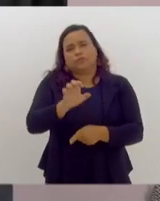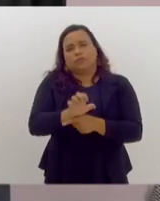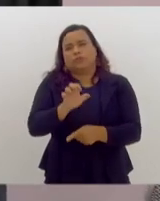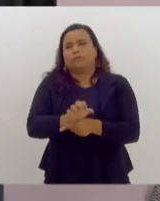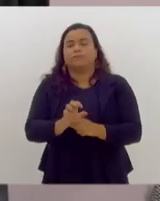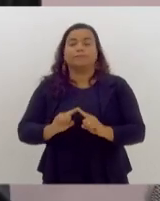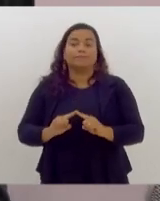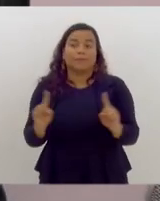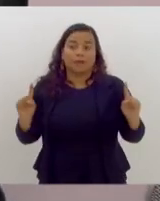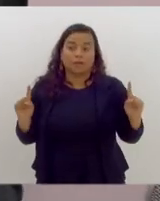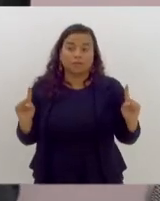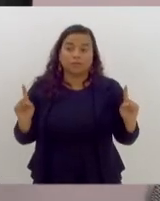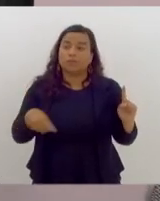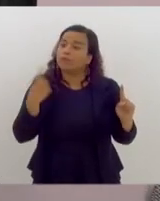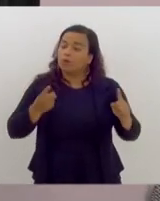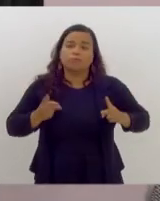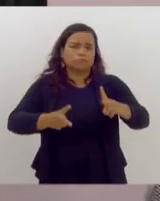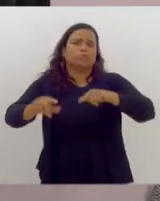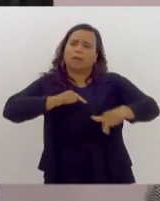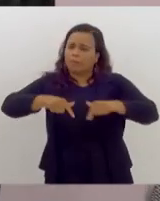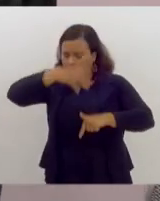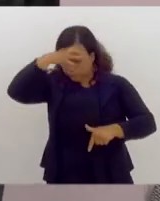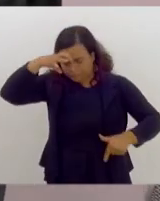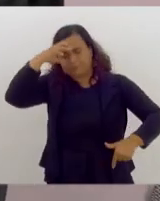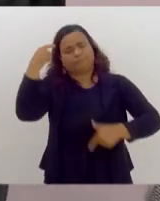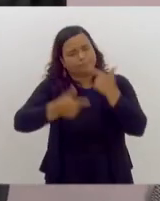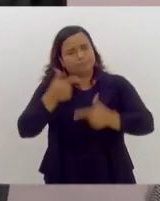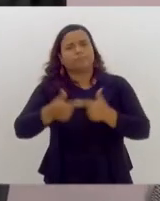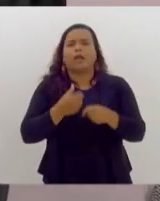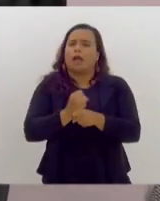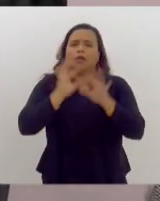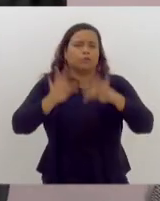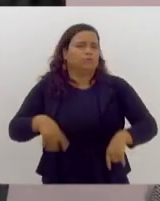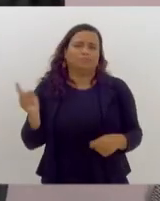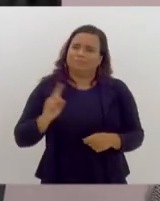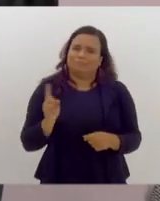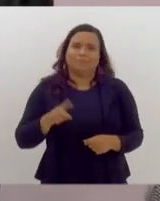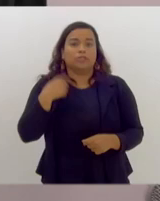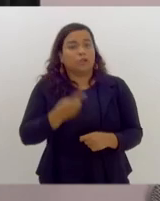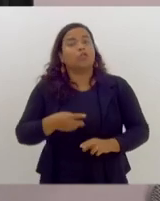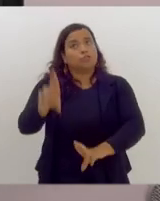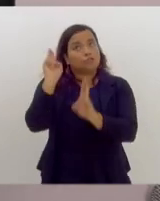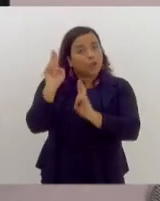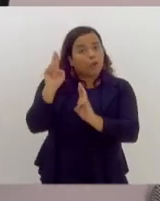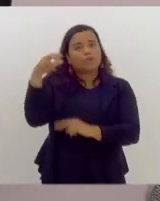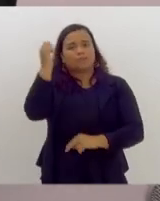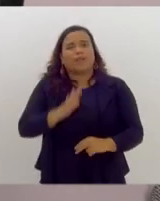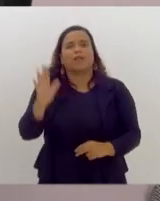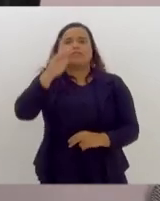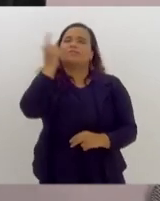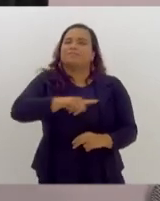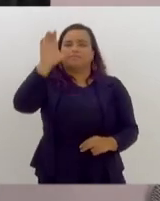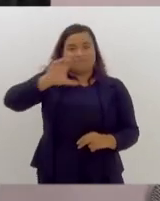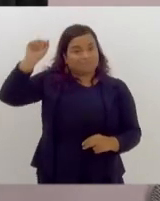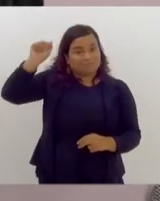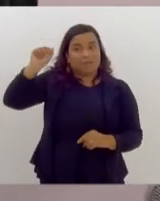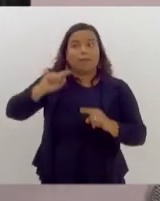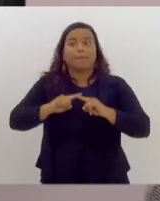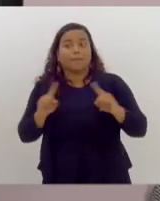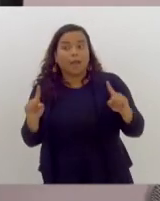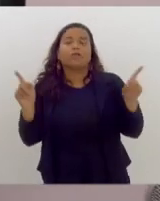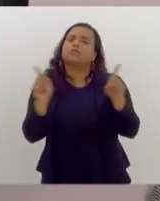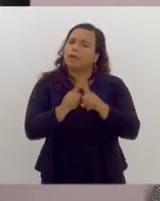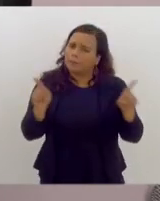Mas a gente segue trabalhando, né, o ano não terminou, estamos torcendo aí para que o Brasil seja campeão, mas estamos